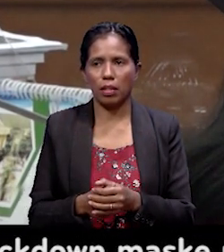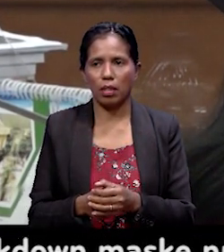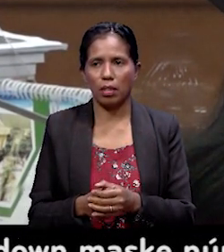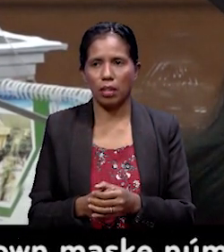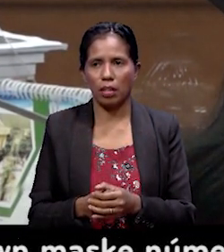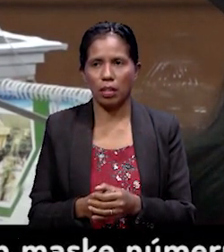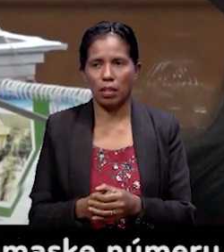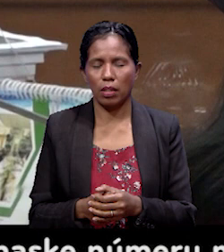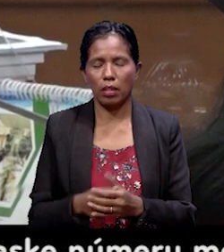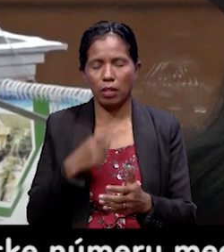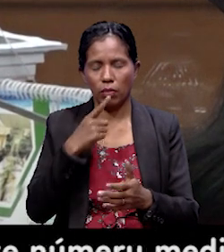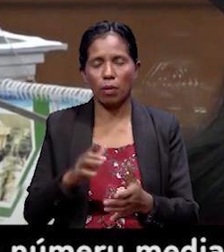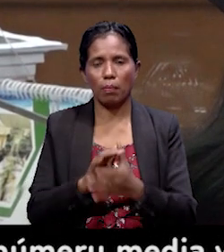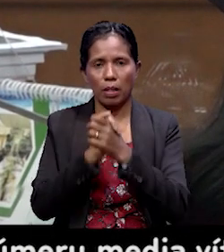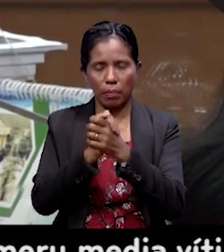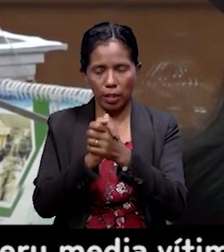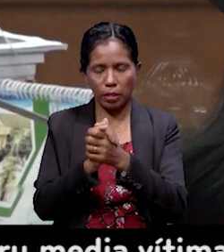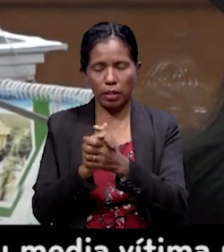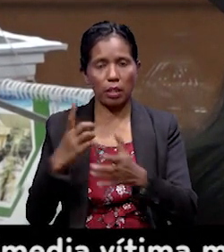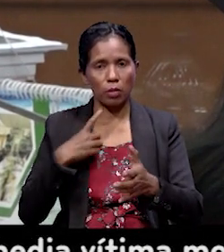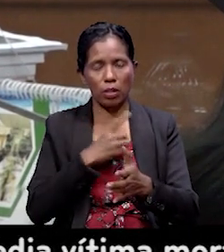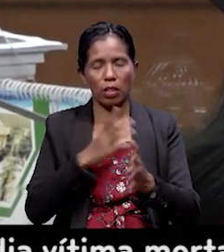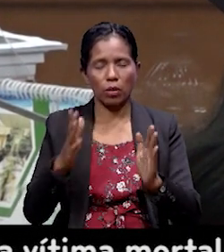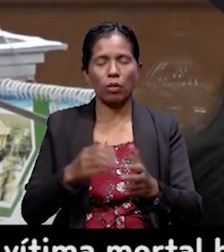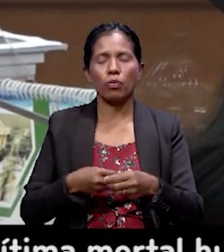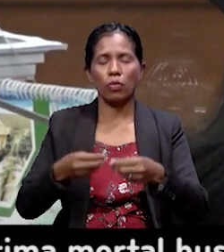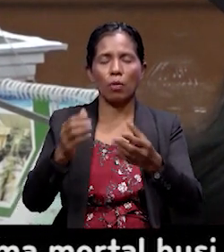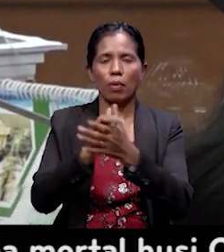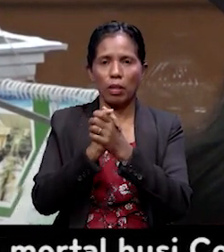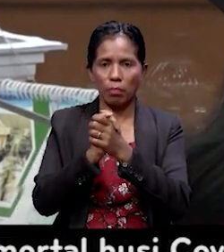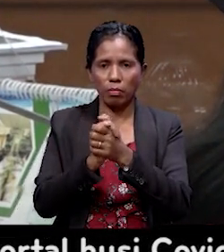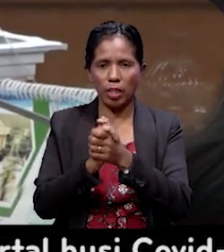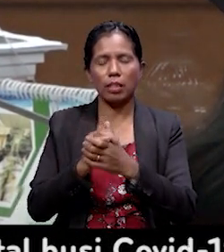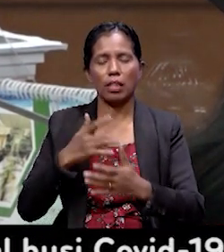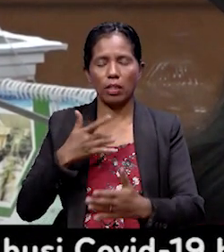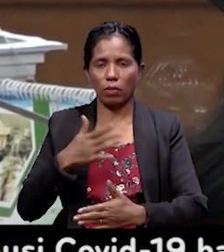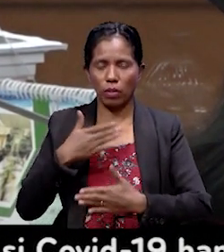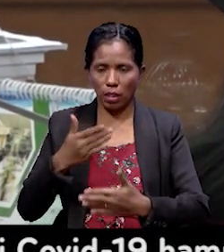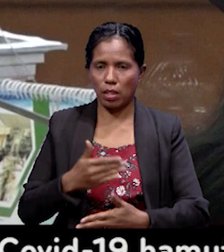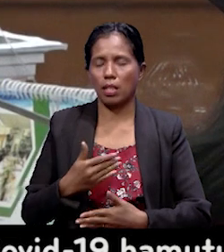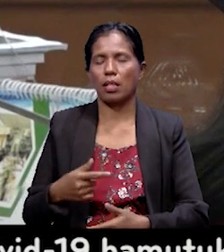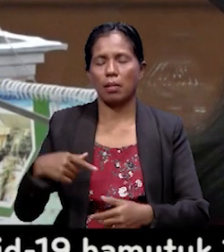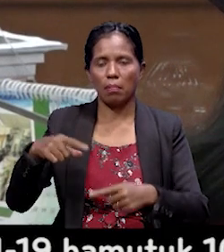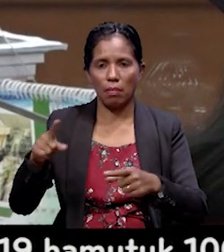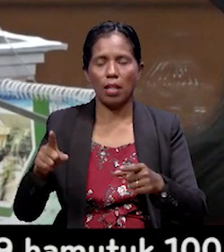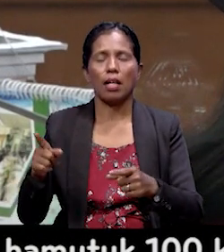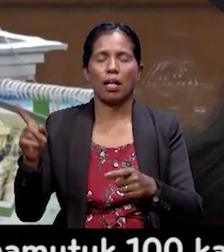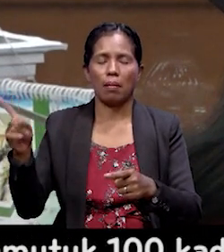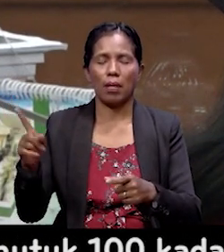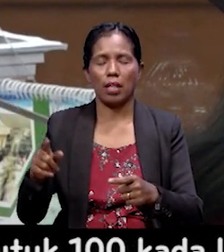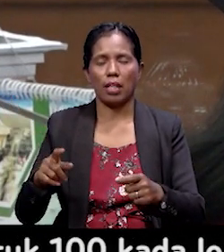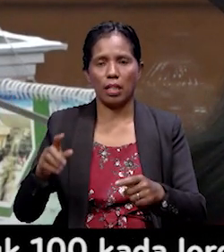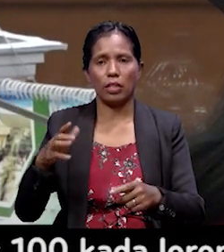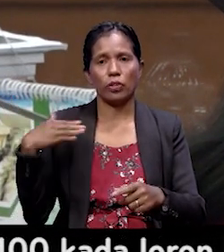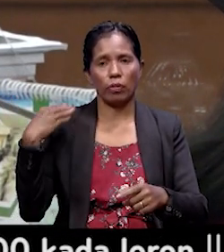e honra a Sira. E da nema que faz sentido e da loz de congratulação, mas ser